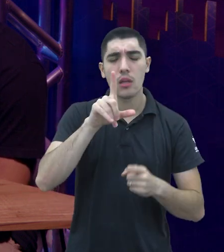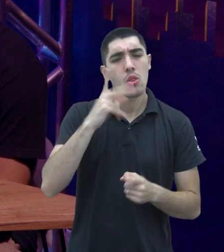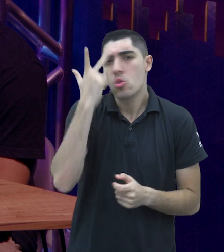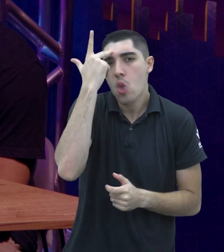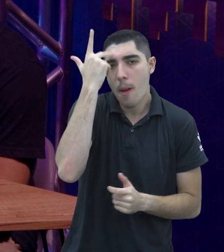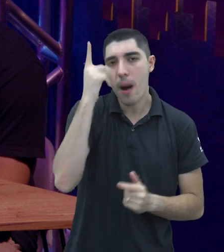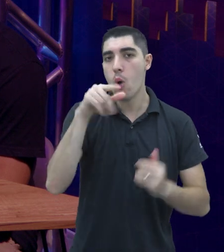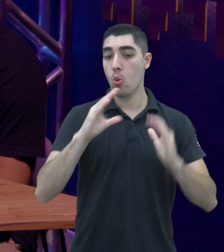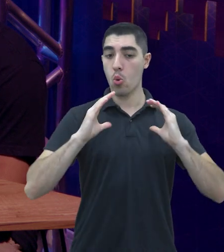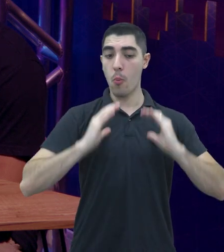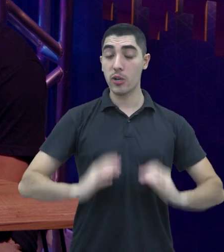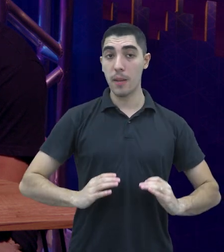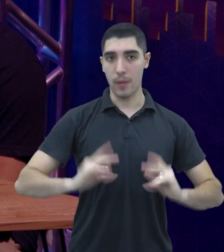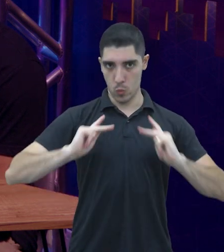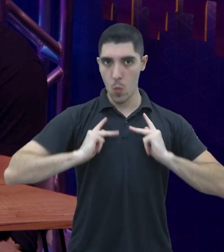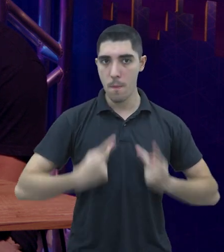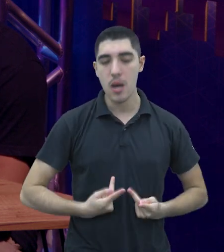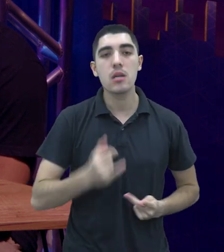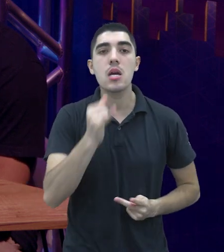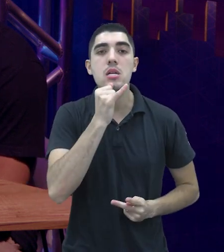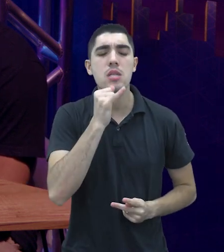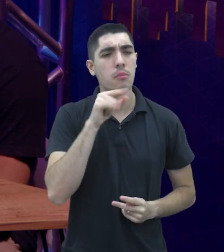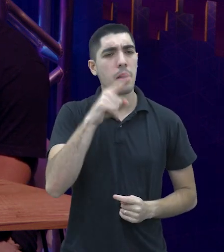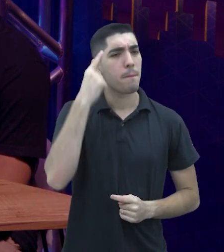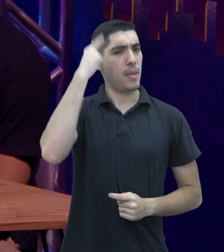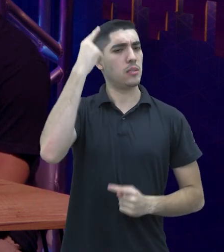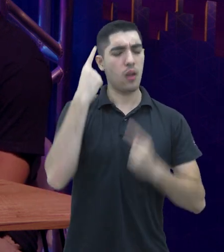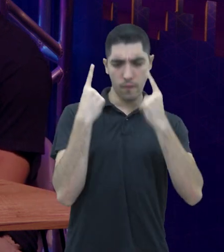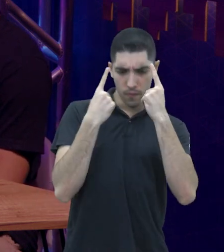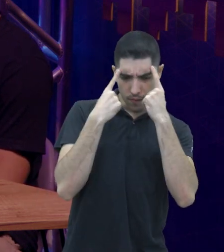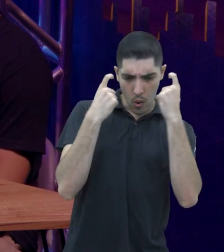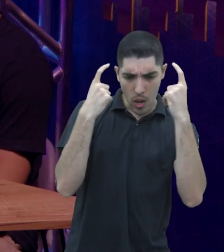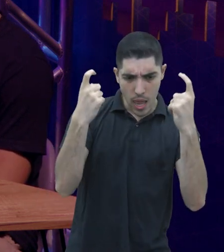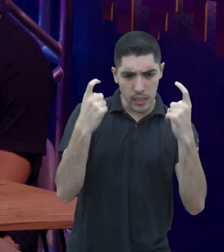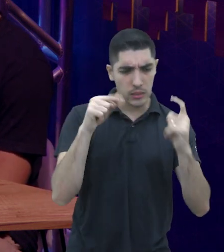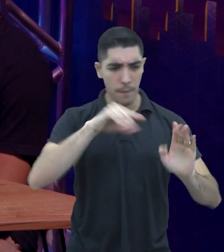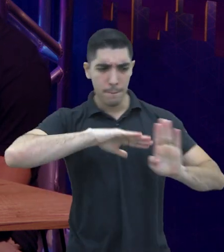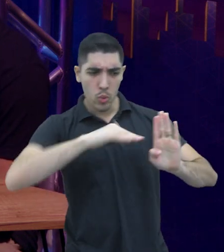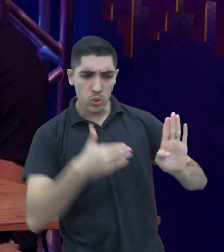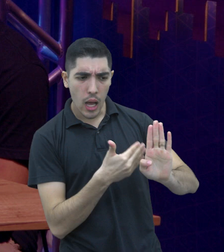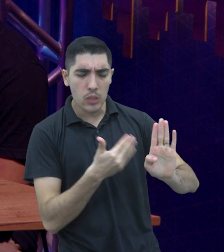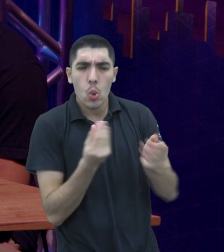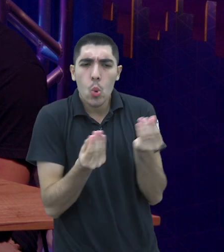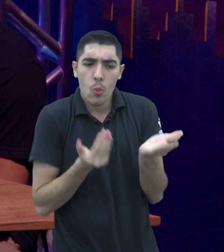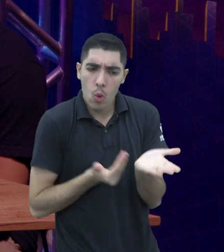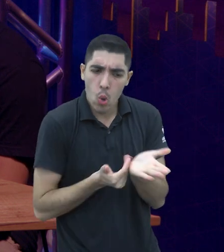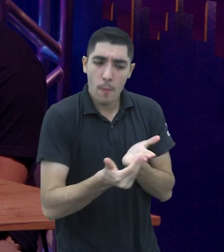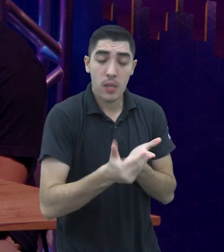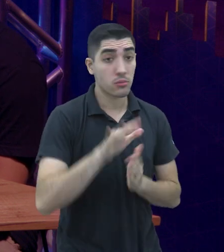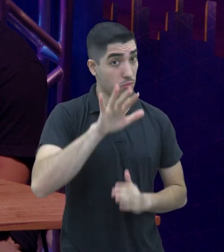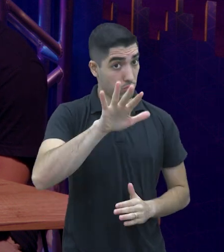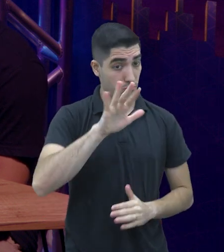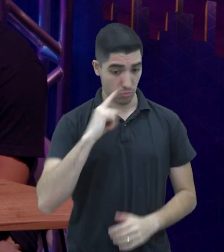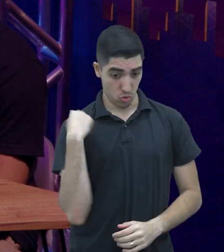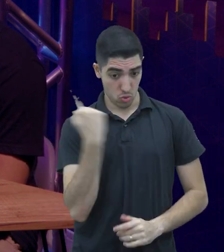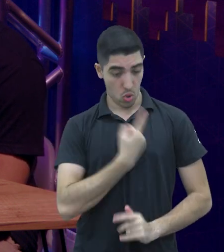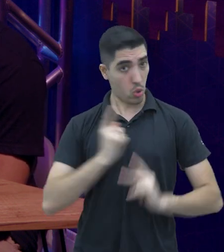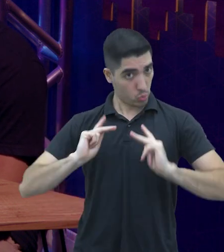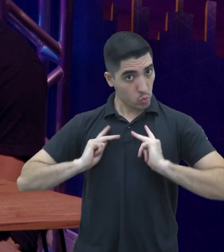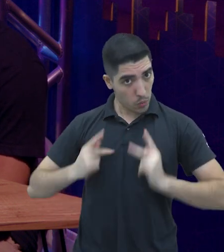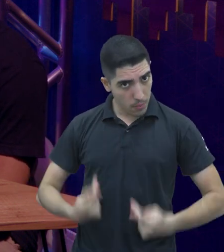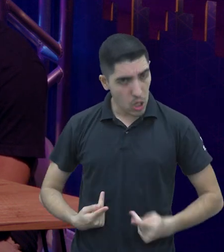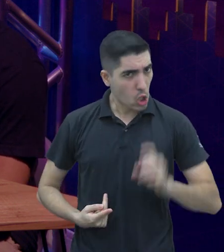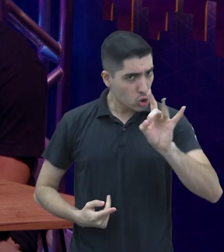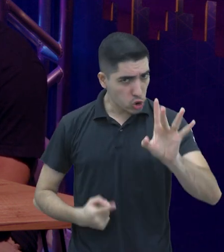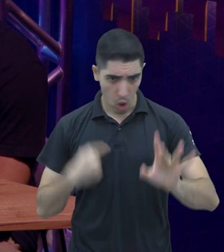anos de vida. Então, pra gente pensar um pouco, né, de onde é que vem a violência, quais são as raízes da violência, nós seres humanos,